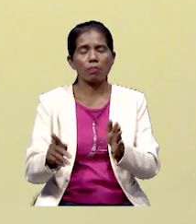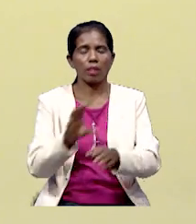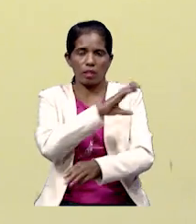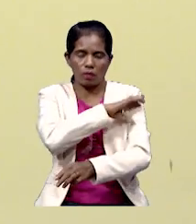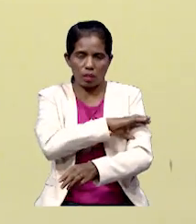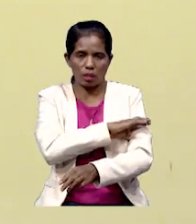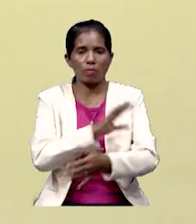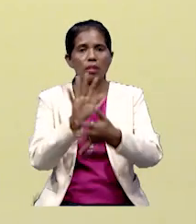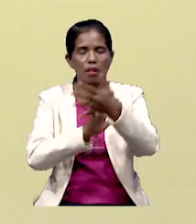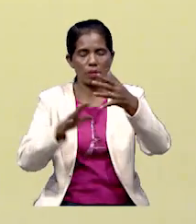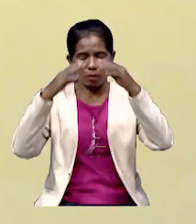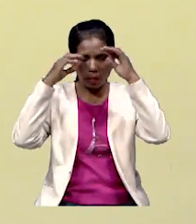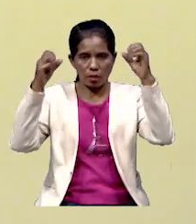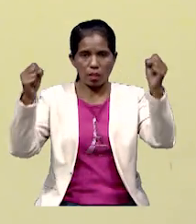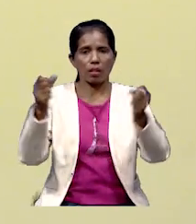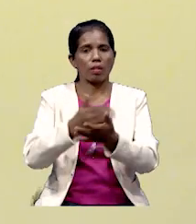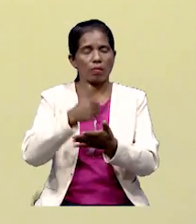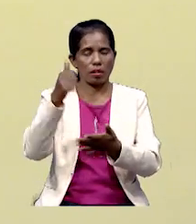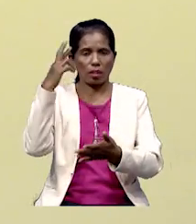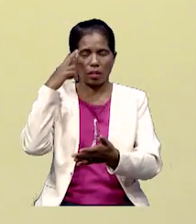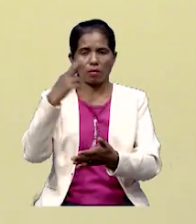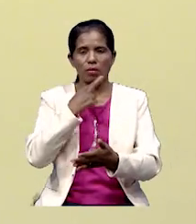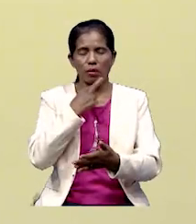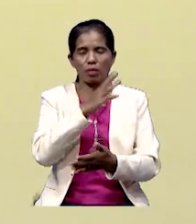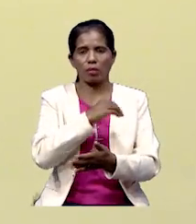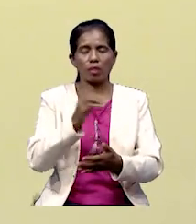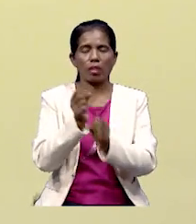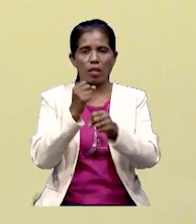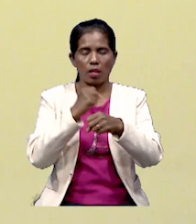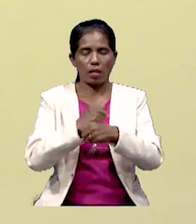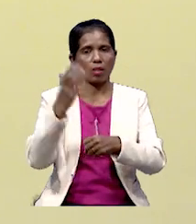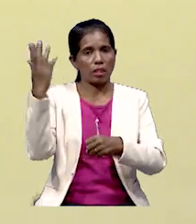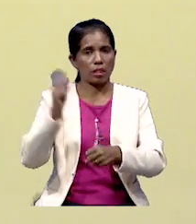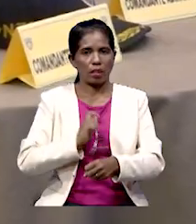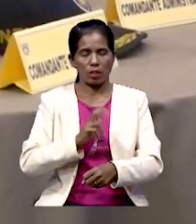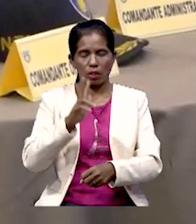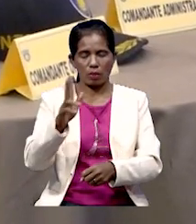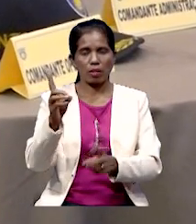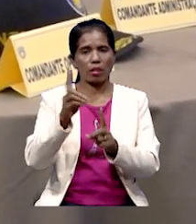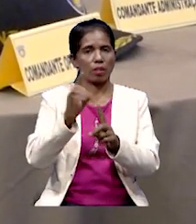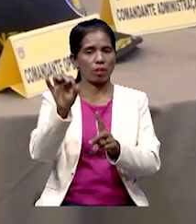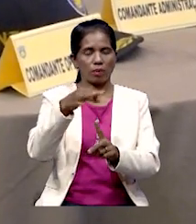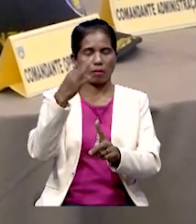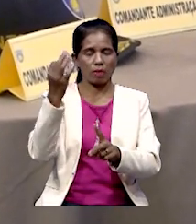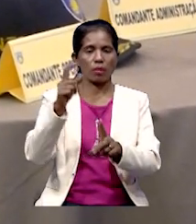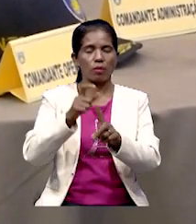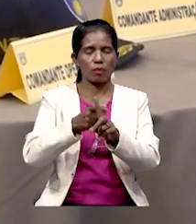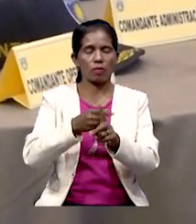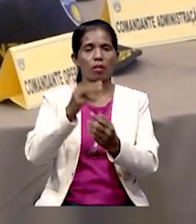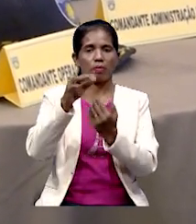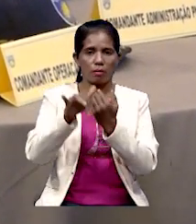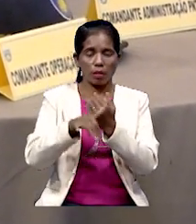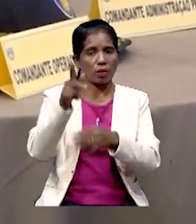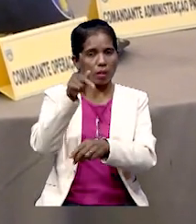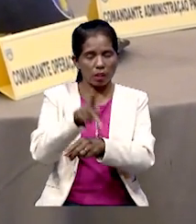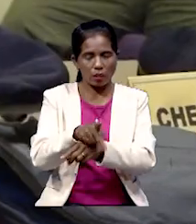Investidura Presidente da República Eleito do Geral Muzorta Nebese Halau e Iata Stolu e a Lauren San Lucencia Fulan Maio Kalan no Cerimônia